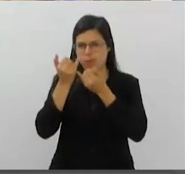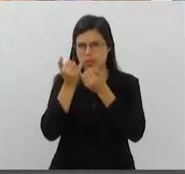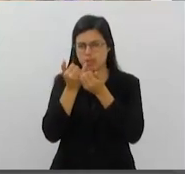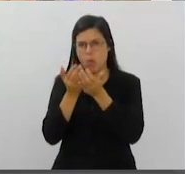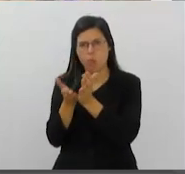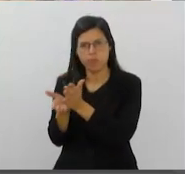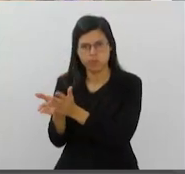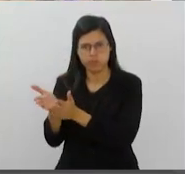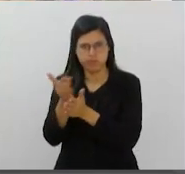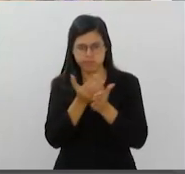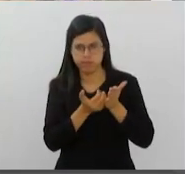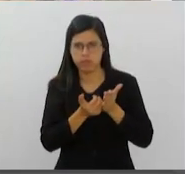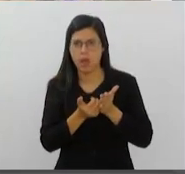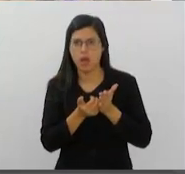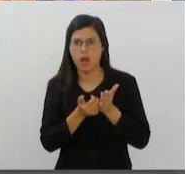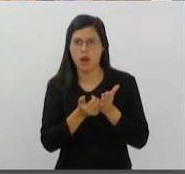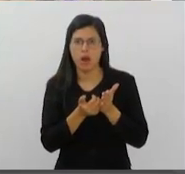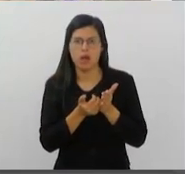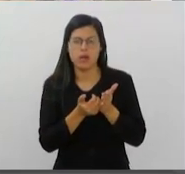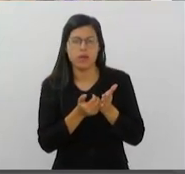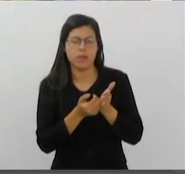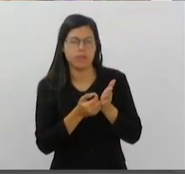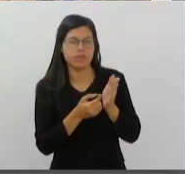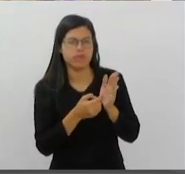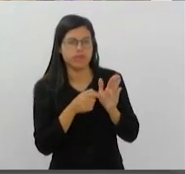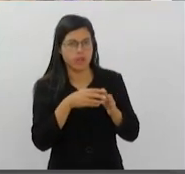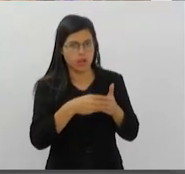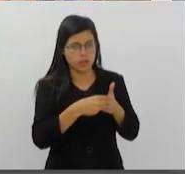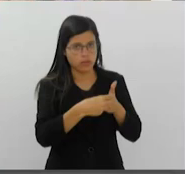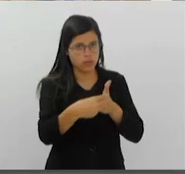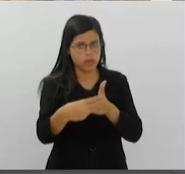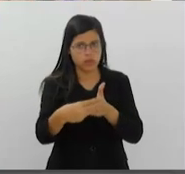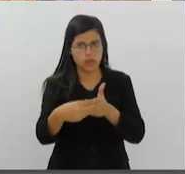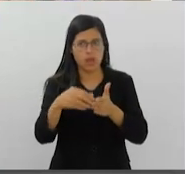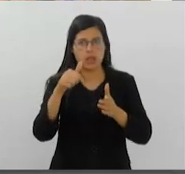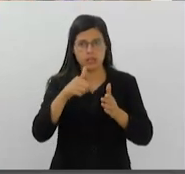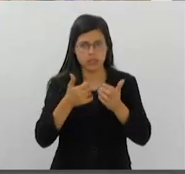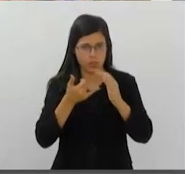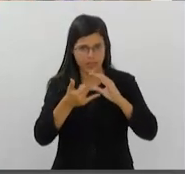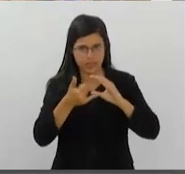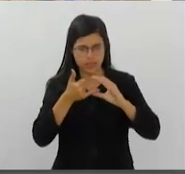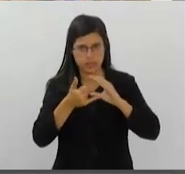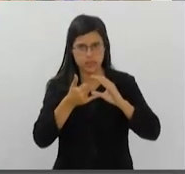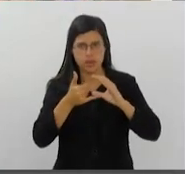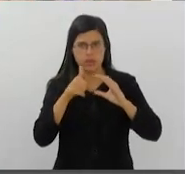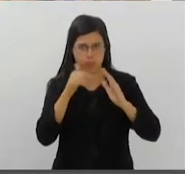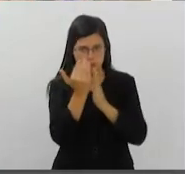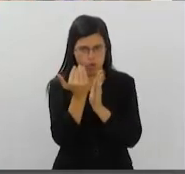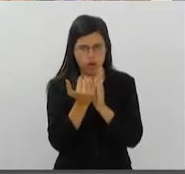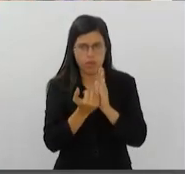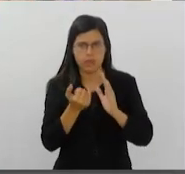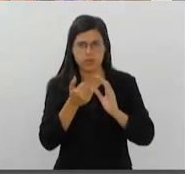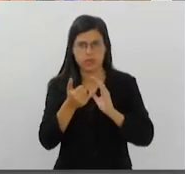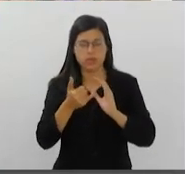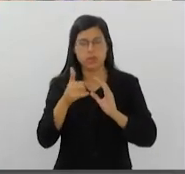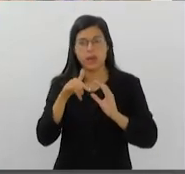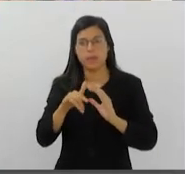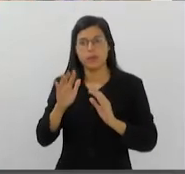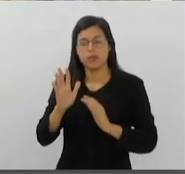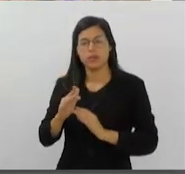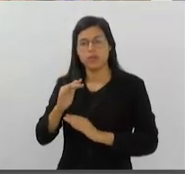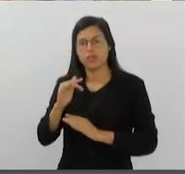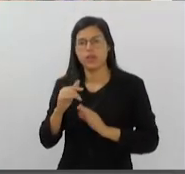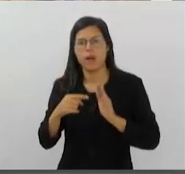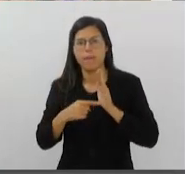fornecidas, direcionar, esse bot ele já direciona quais programas sociais essas famílias